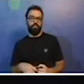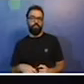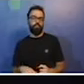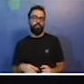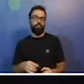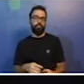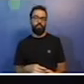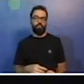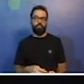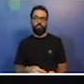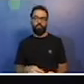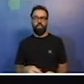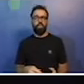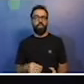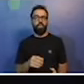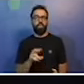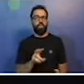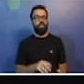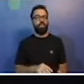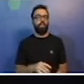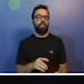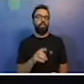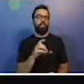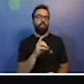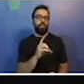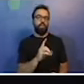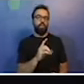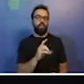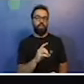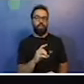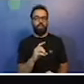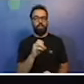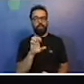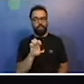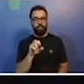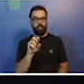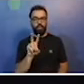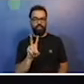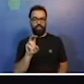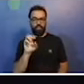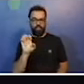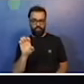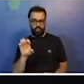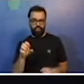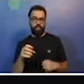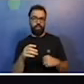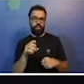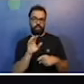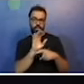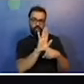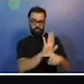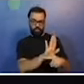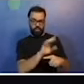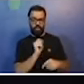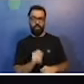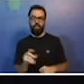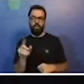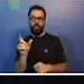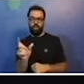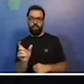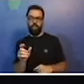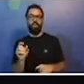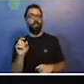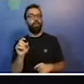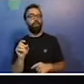haver muitas vaias durante a fala do deputado. Verbo dever e o verbo auxiliar haver. Então, há uma